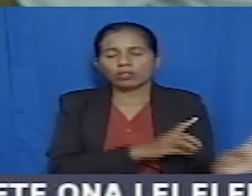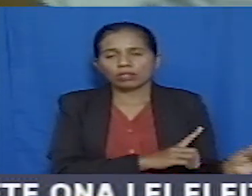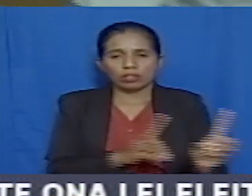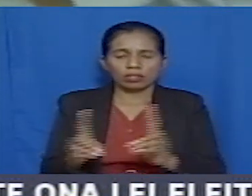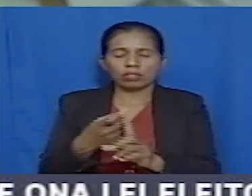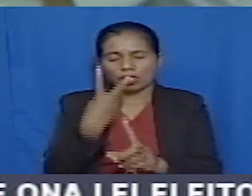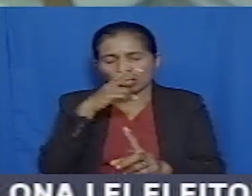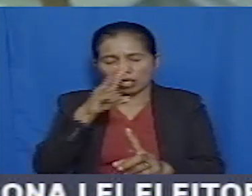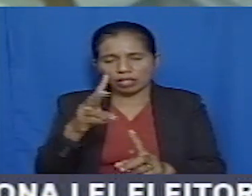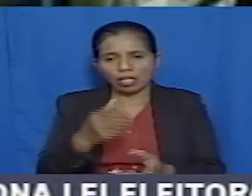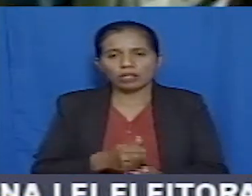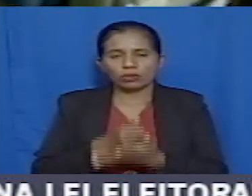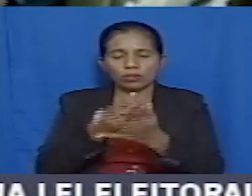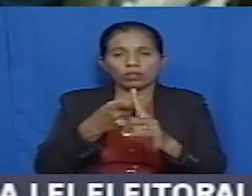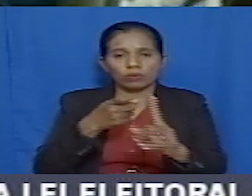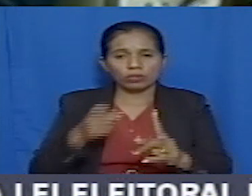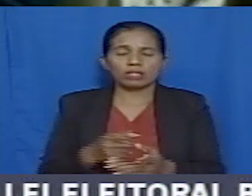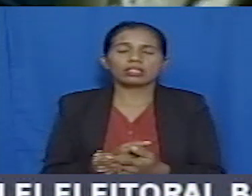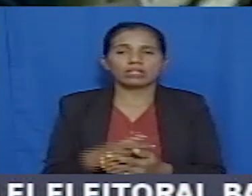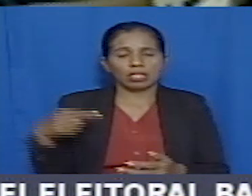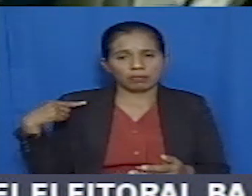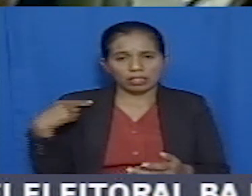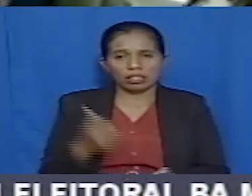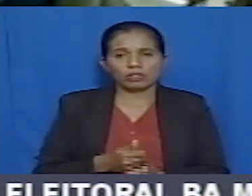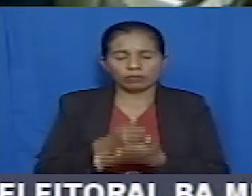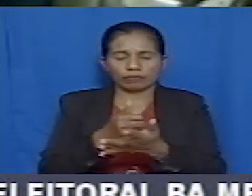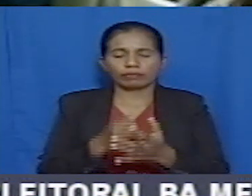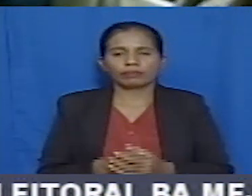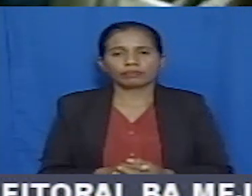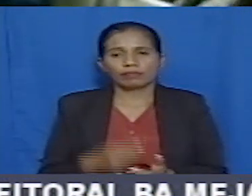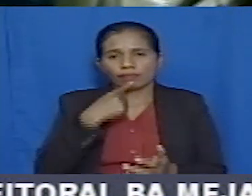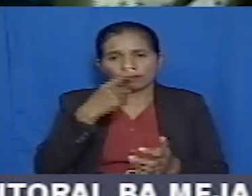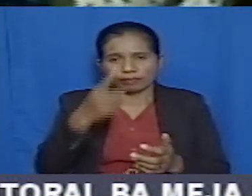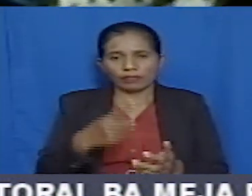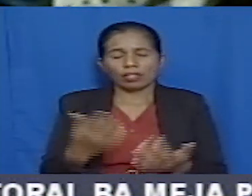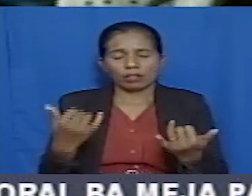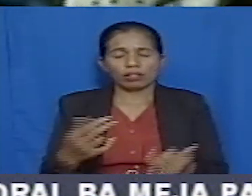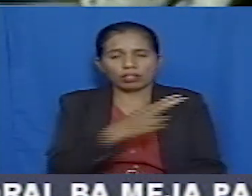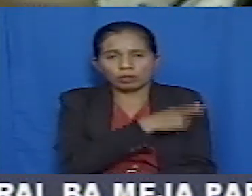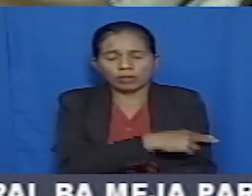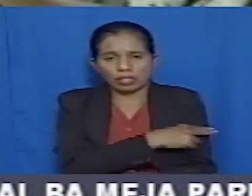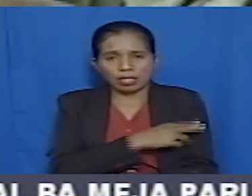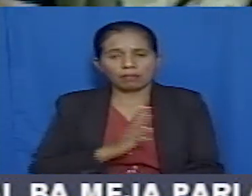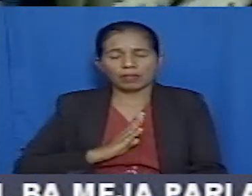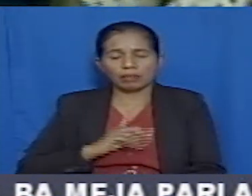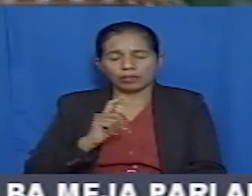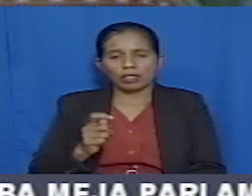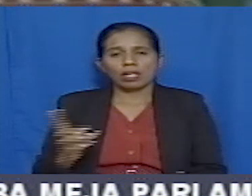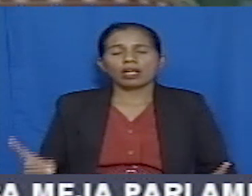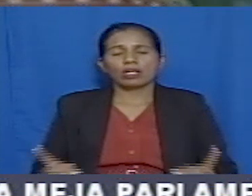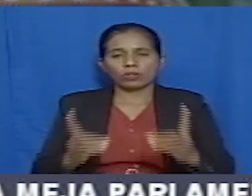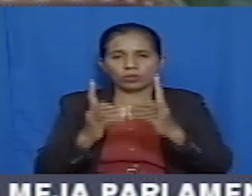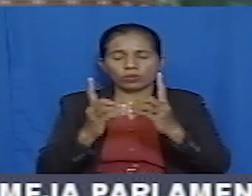e Gabinete de Apoio à Sociedade Civil. Felipe da Costa, Actuir. Antes, na Clínica Bairro PT, enfrenta